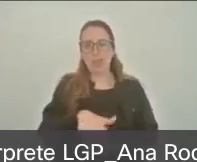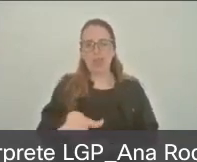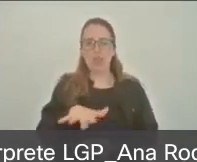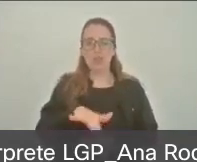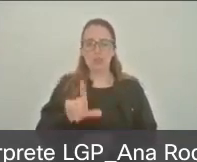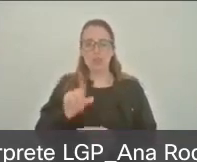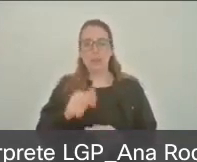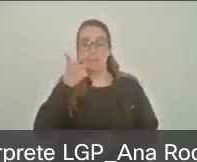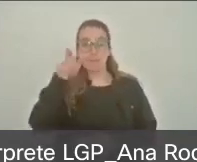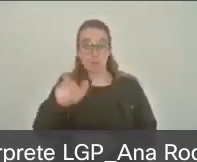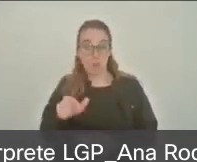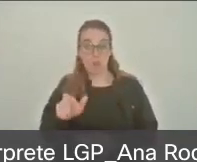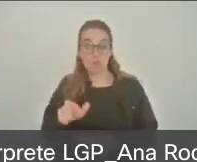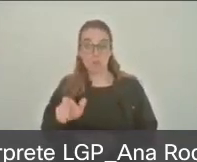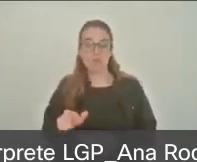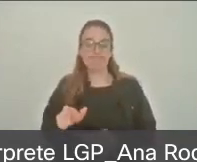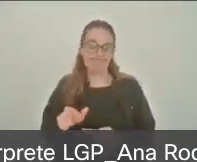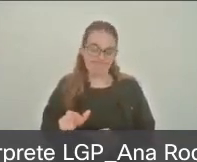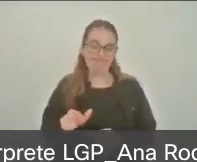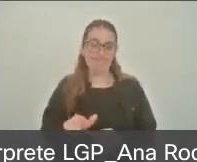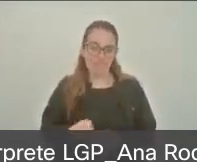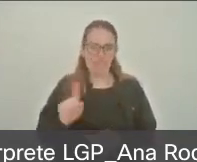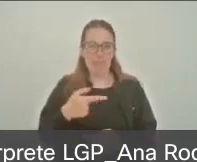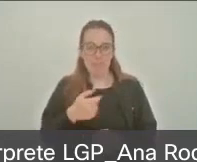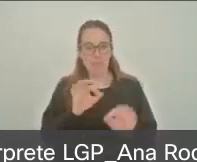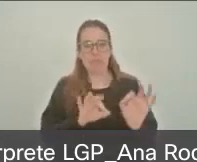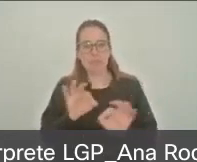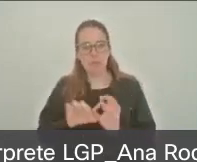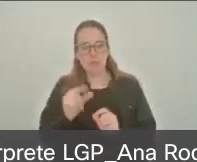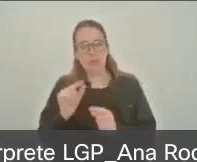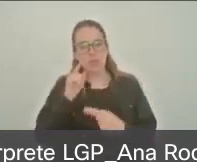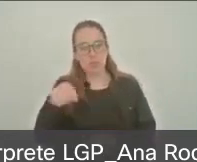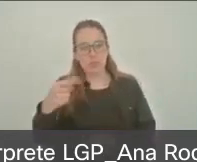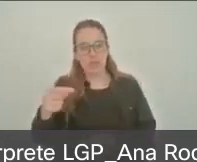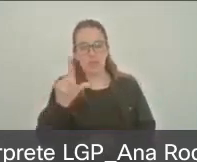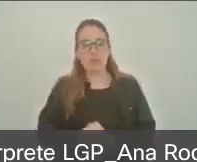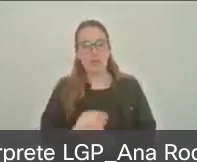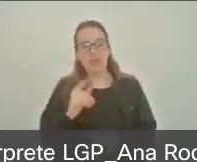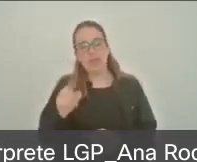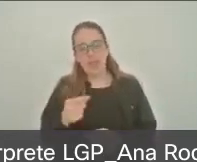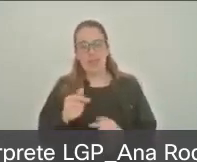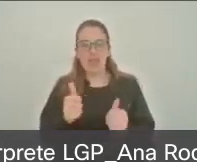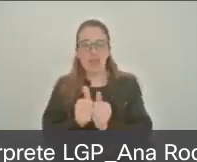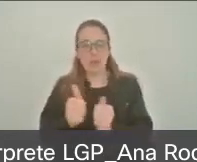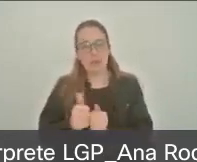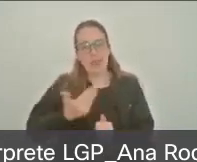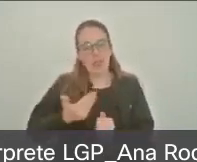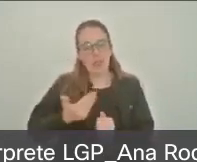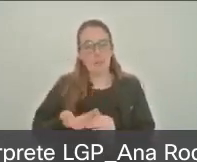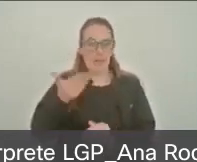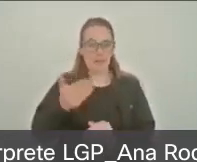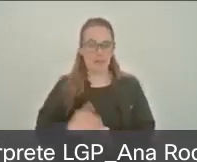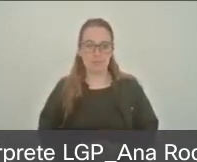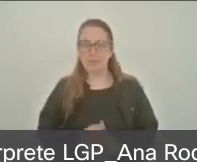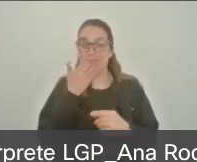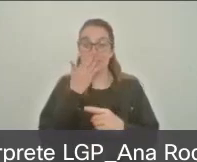que, pelas suas especificidades, justificam um tratamento individualizado e um reforço desse mesmo direito ao acompanhamento. Ora, é em